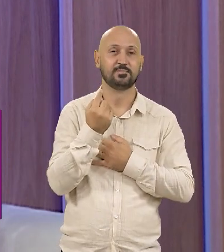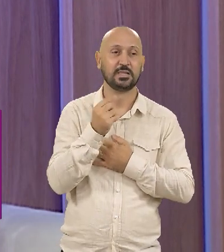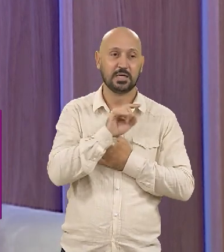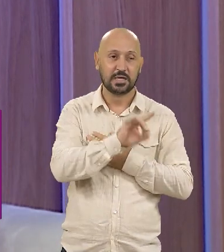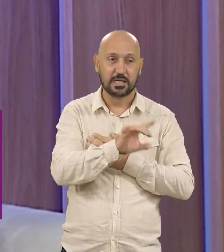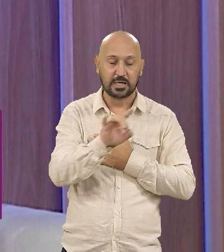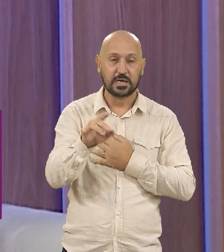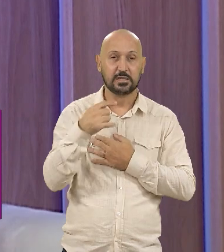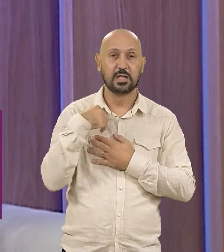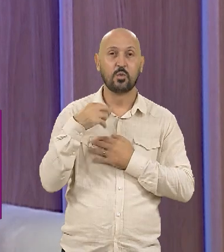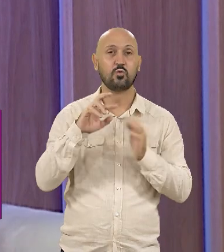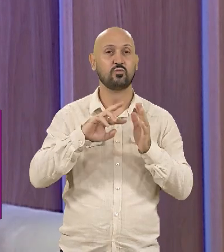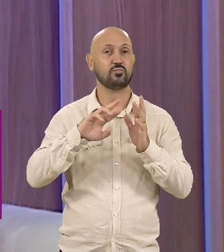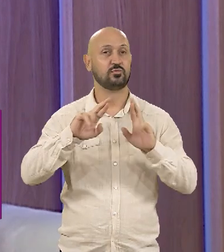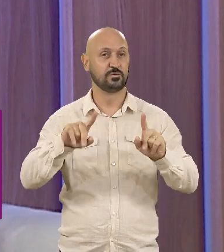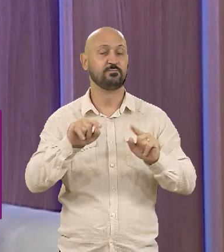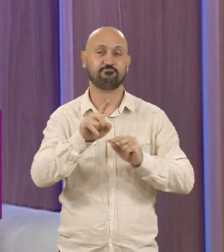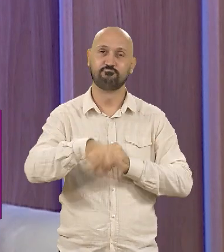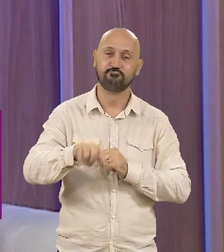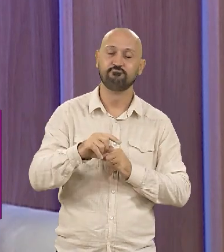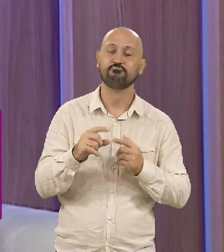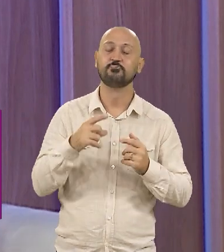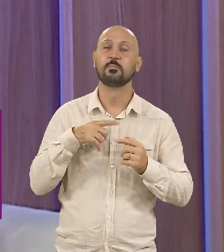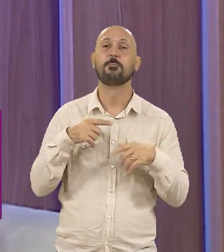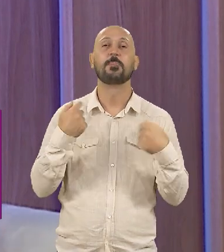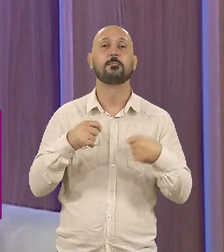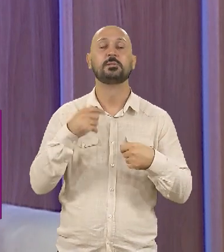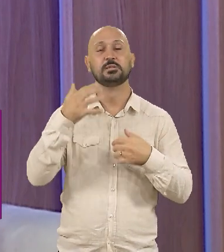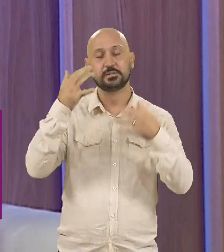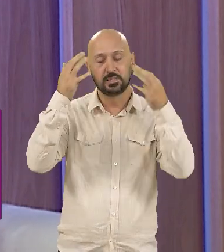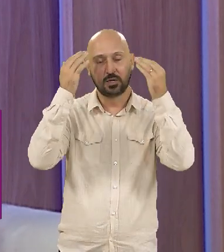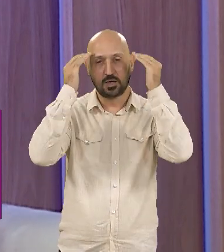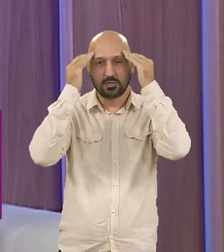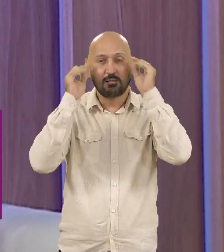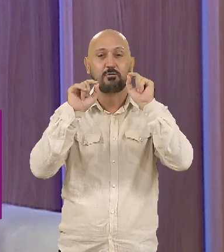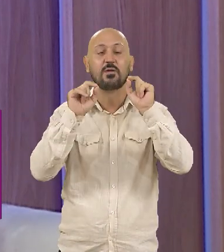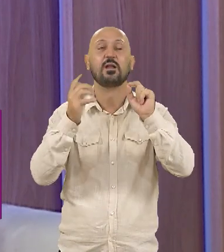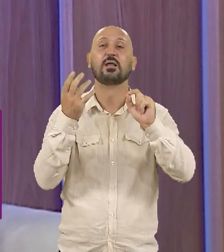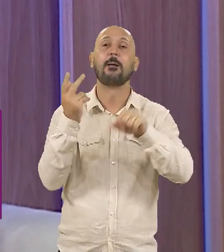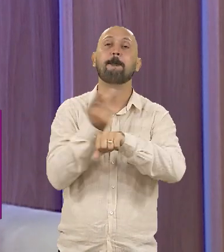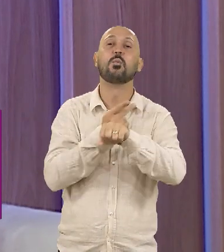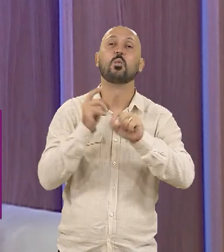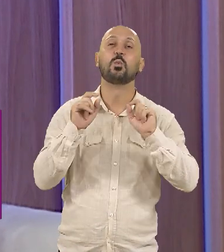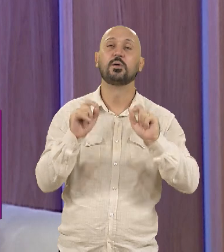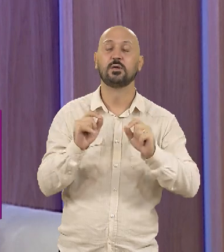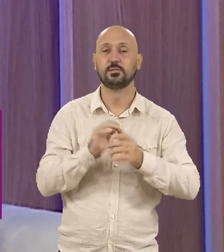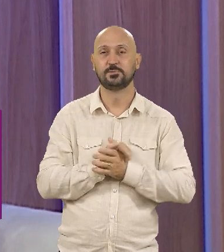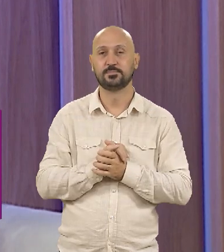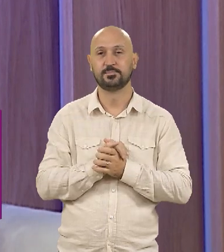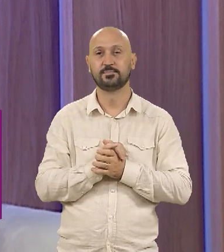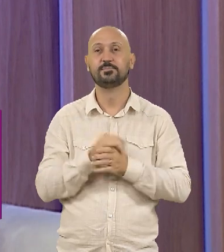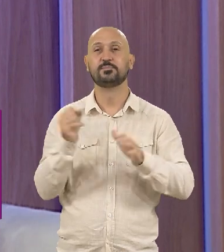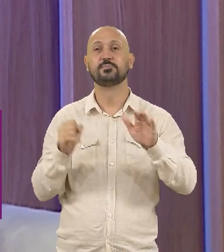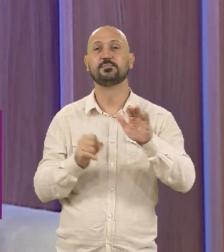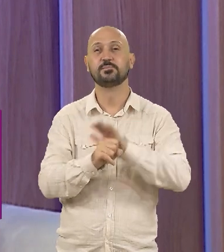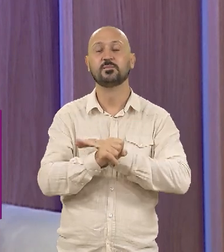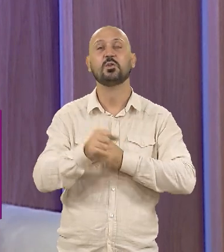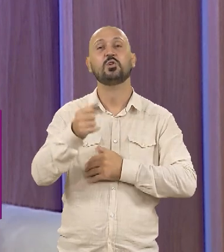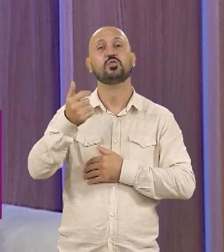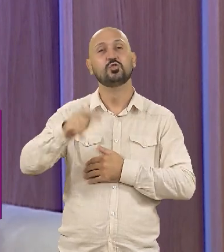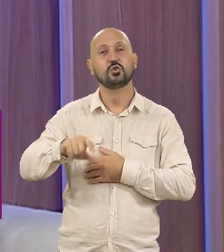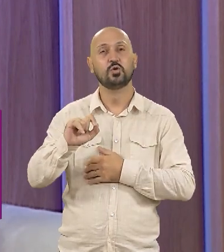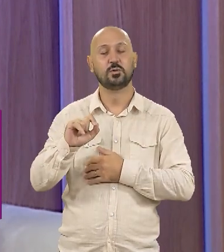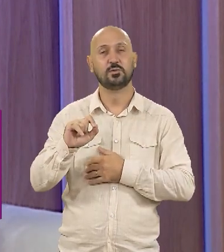singularidade. A gente precisa entender o que ele busca, né? Inserir novamente nessa